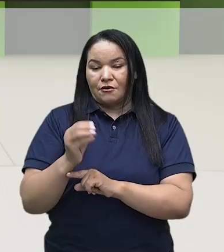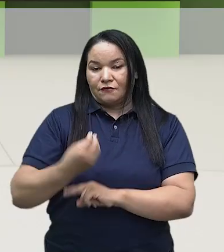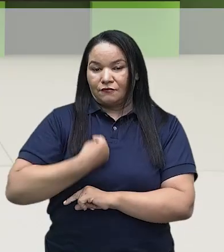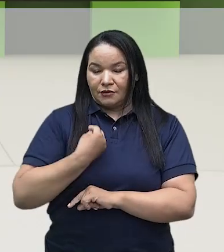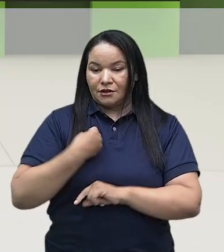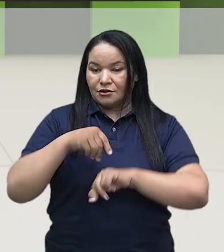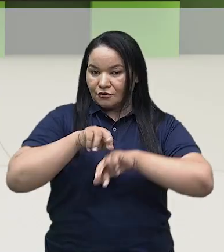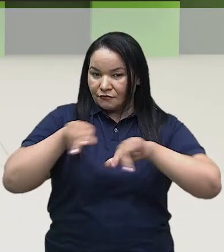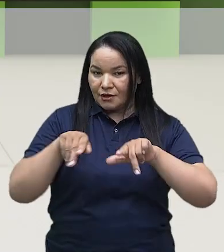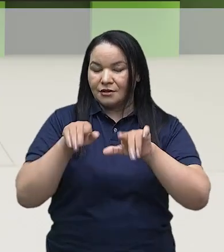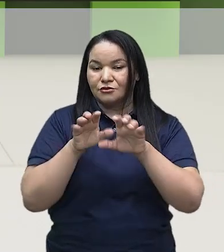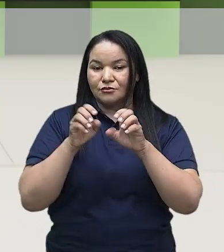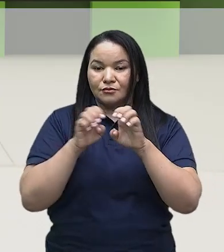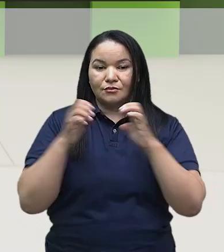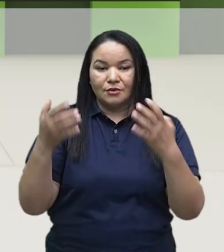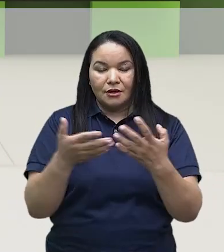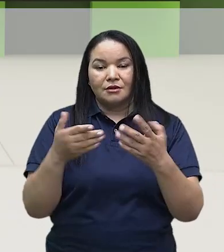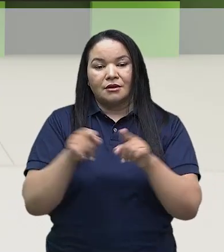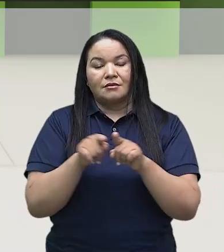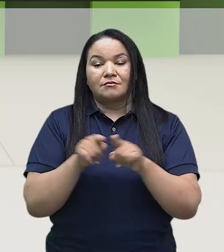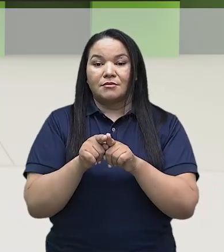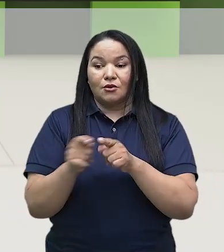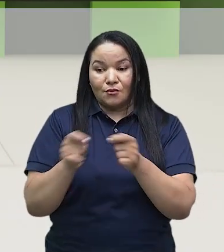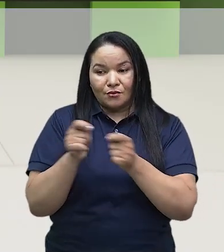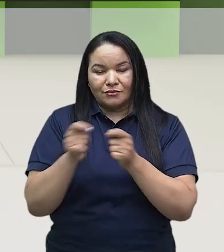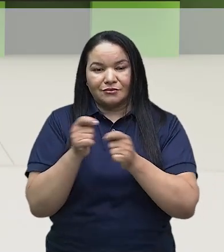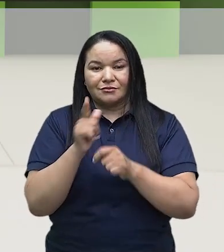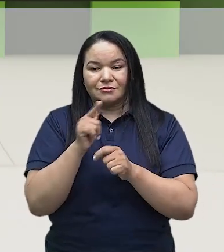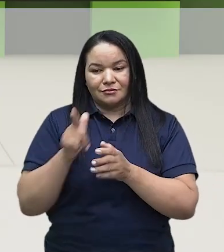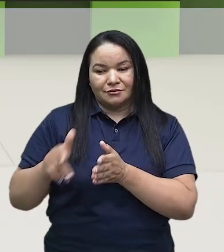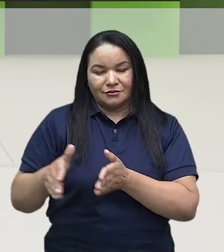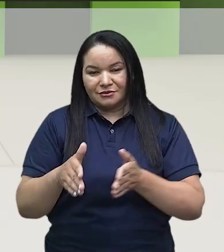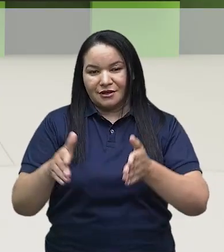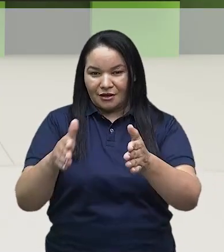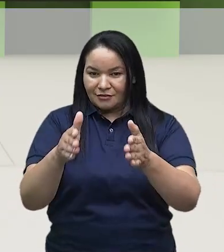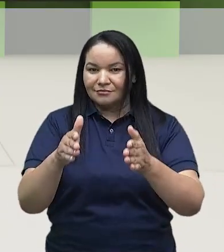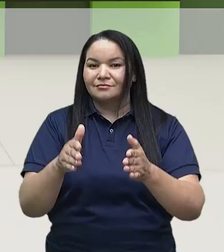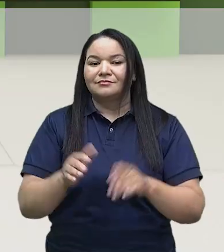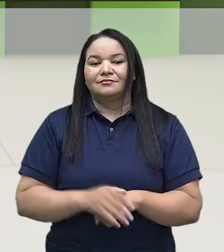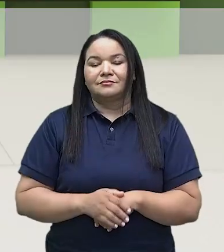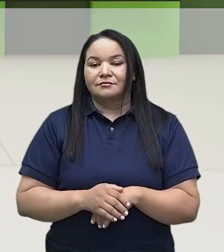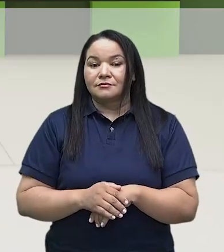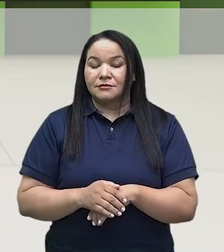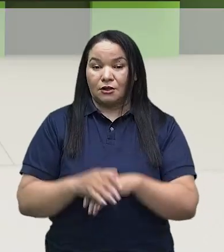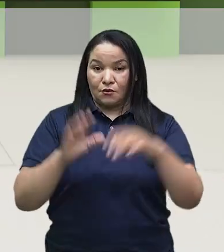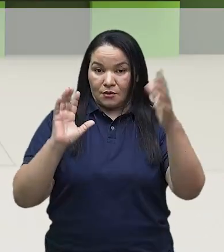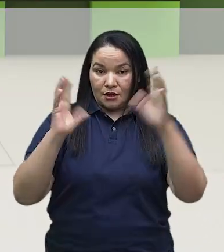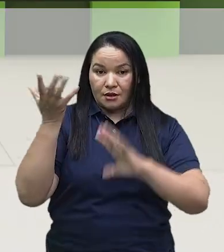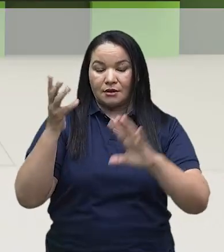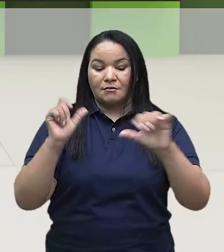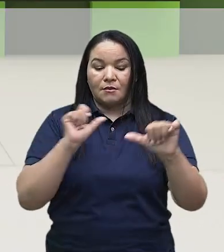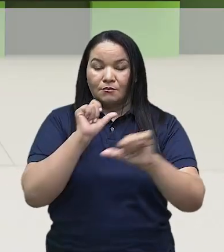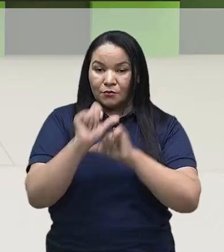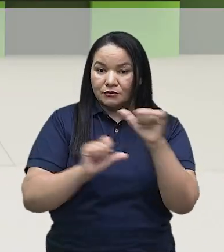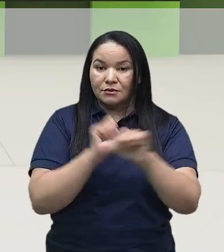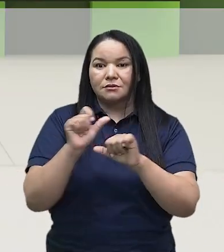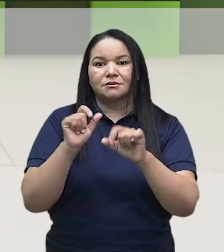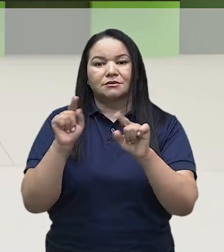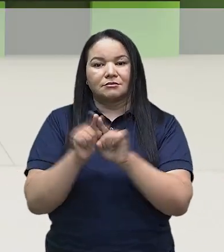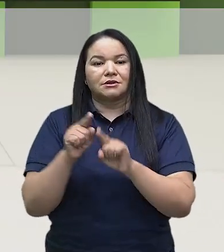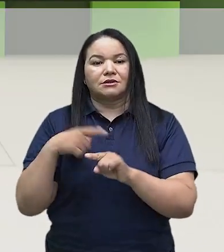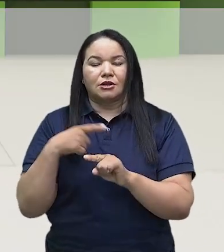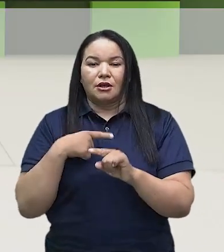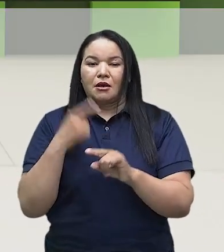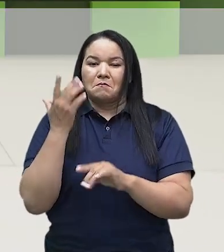a gestão sustentável dos recursos hídricos, da água, né? Então, as alterações climáticas, por exemplo,